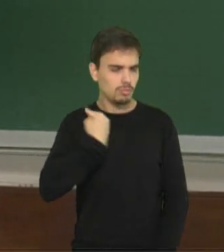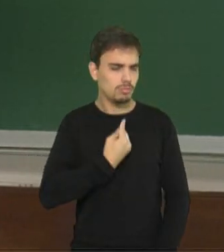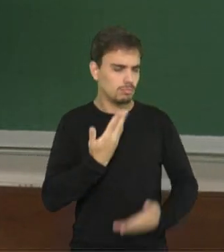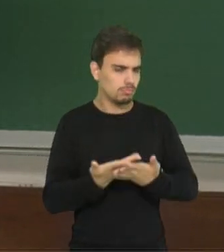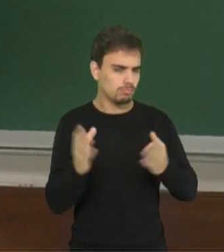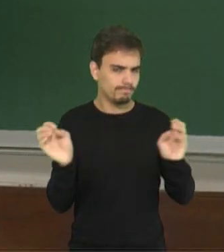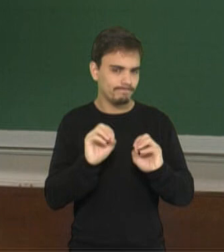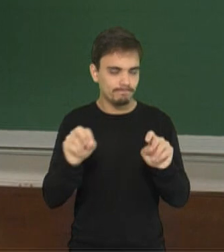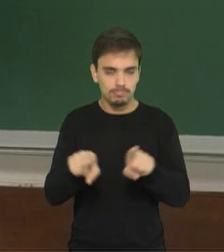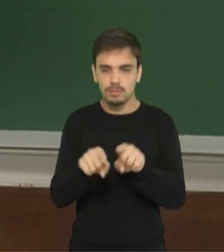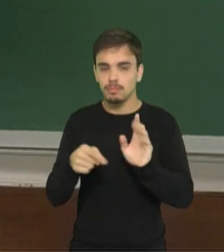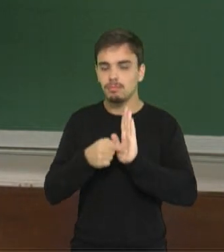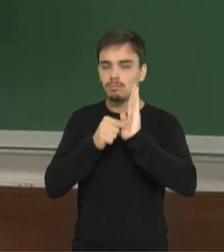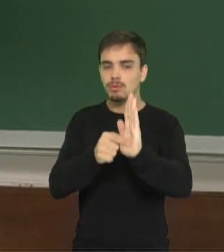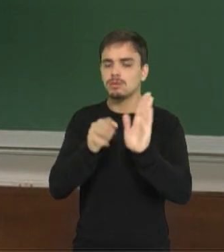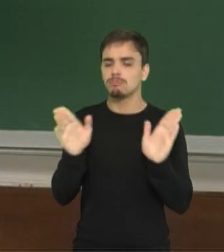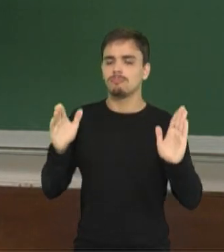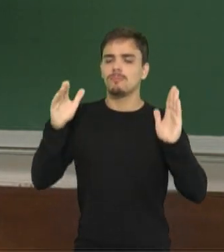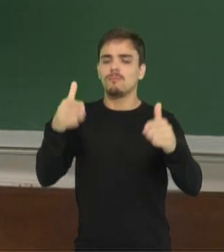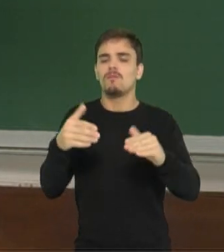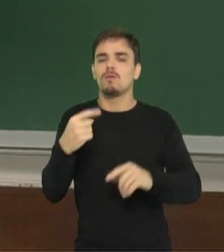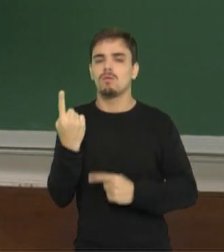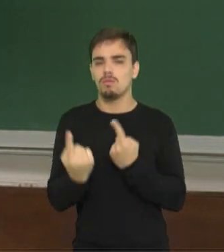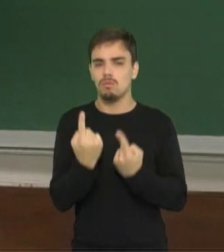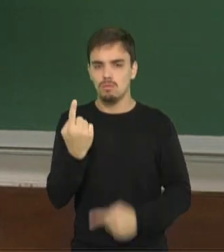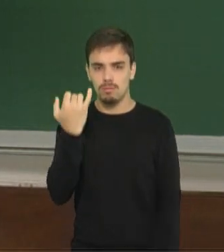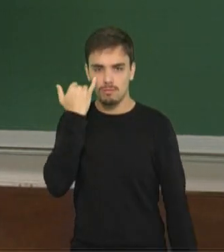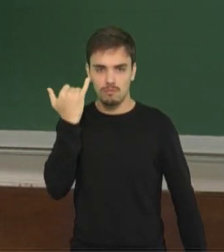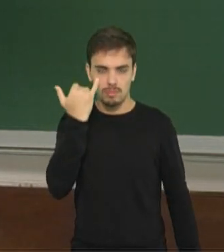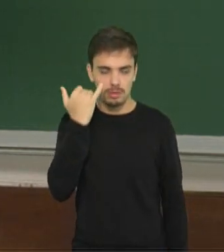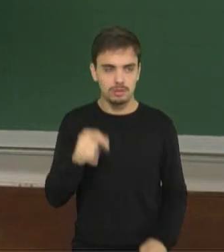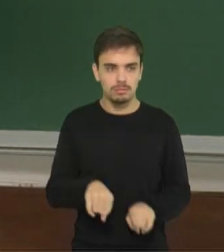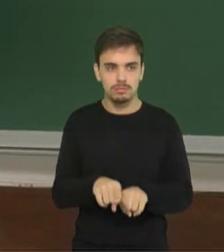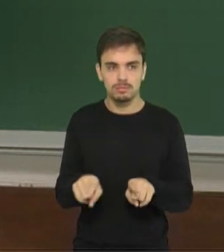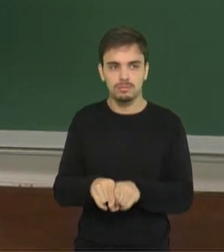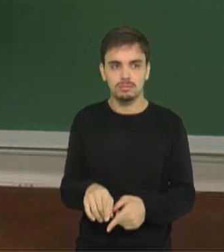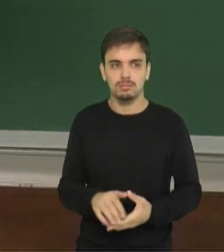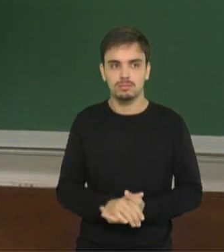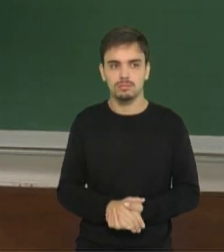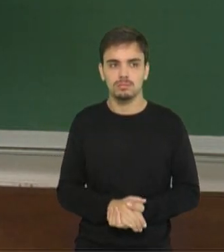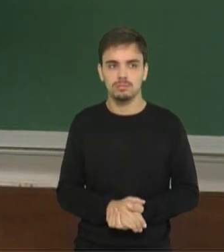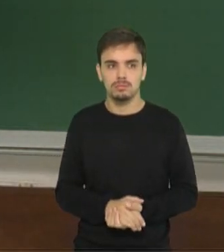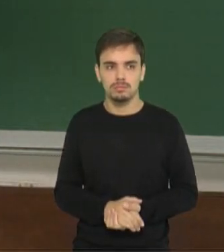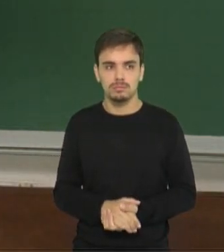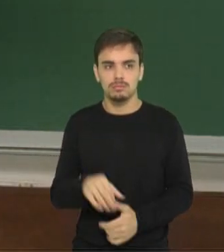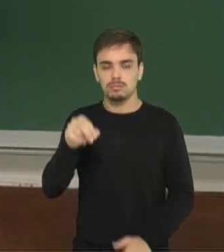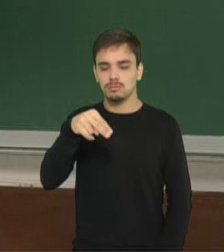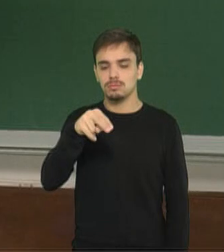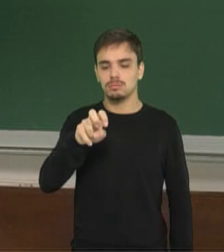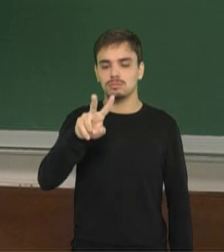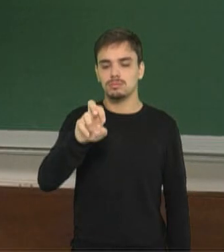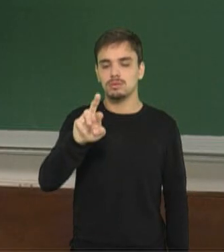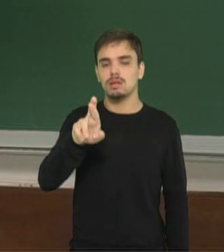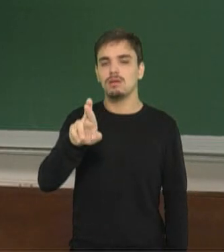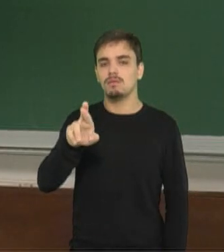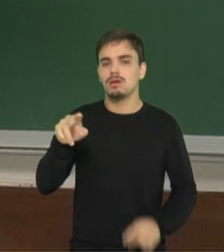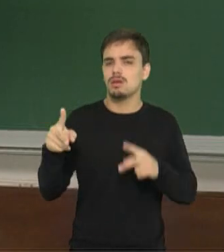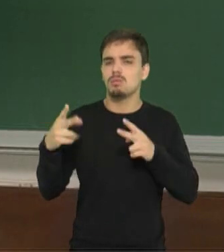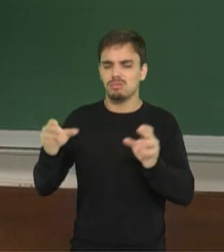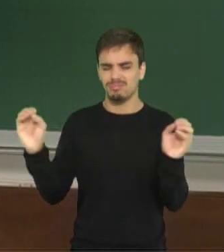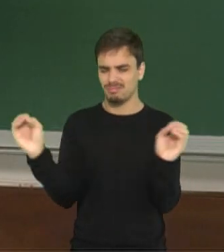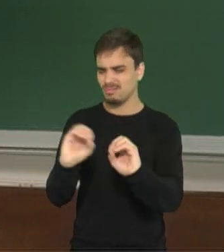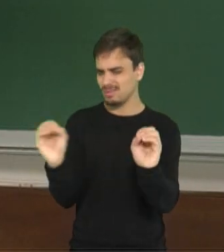Para dar ênfase em alguma informação, eu posso usar o never ali no sentido de maneira nenhuma.